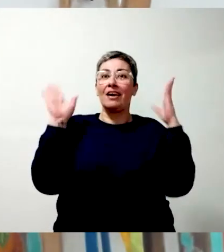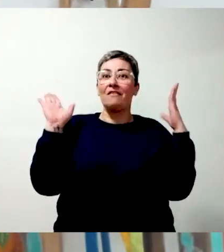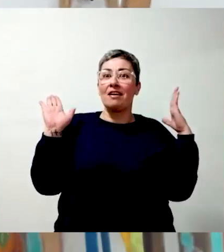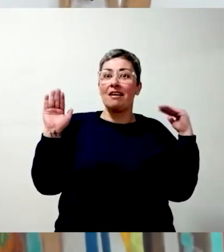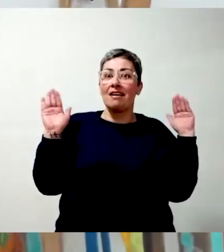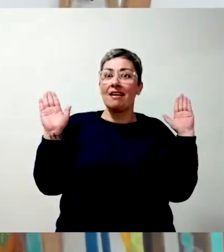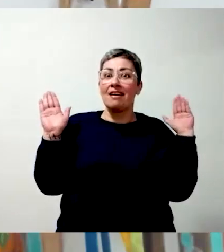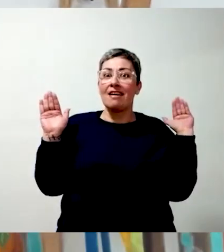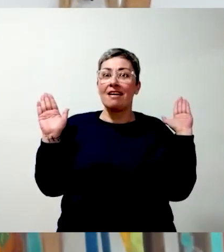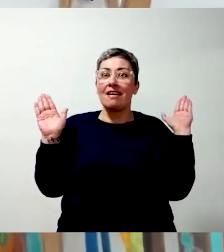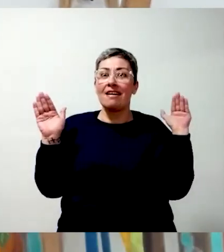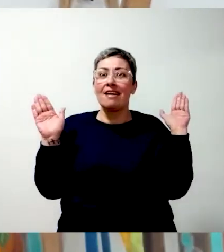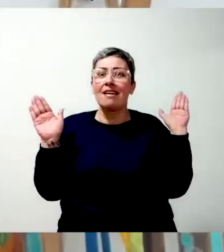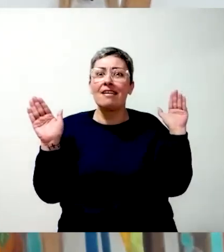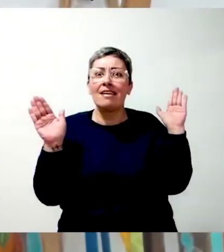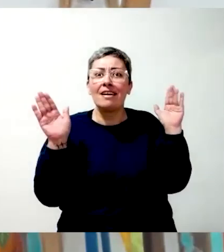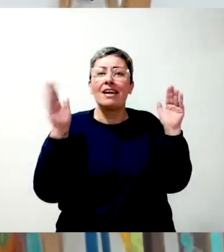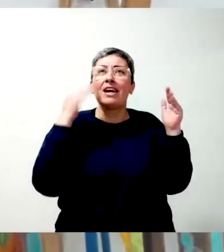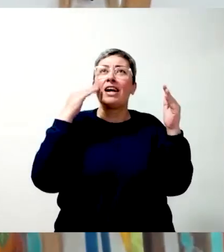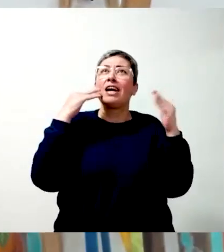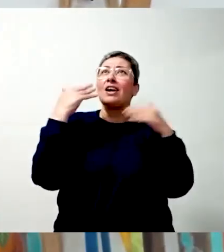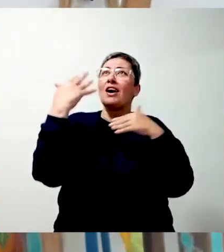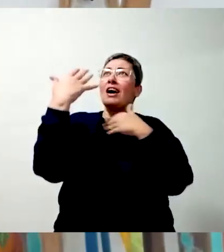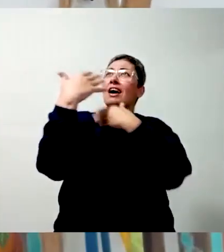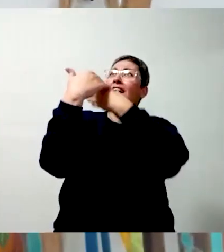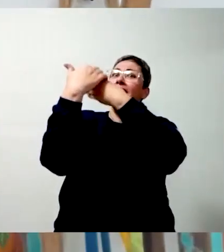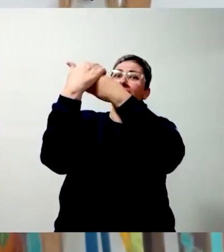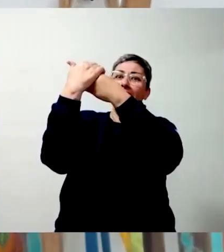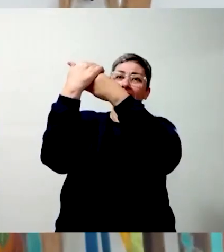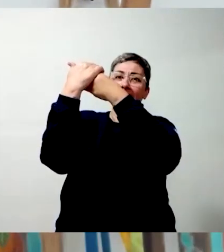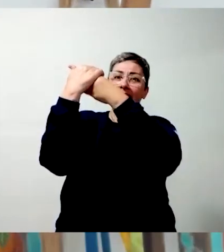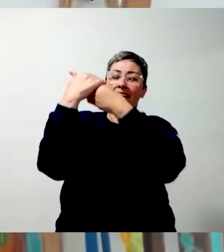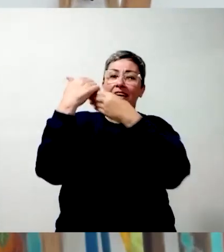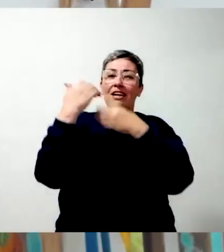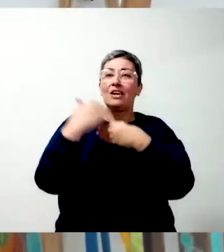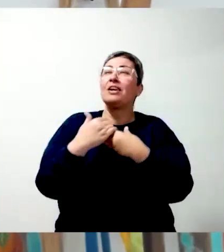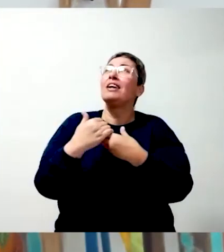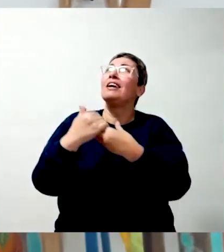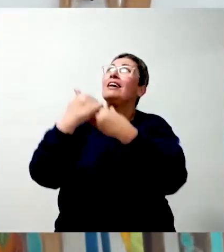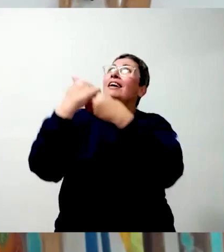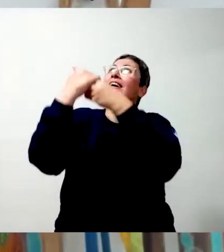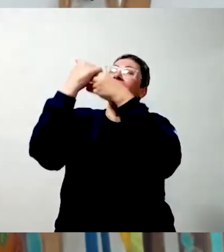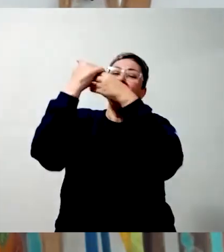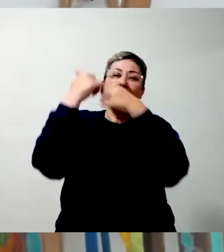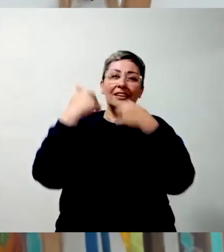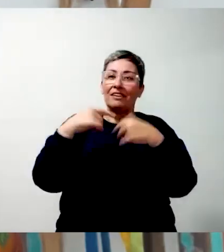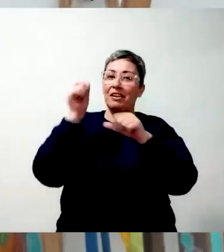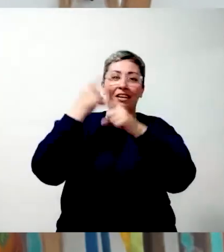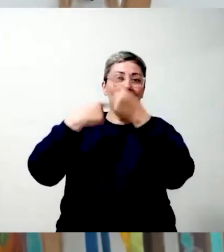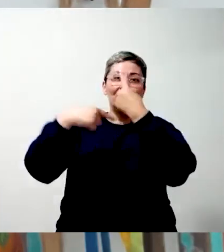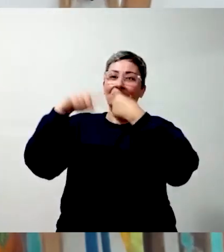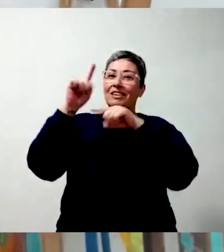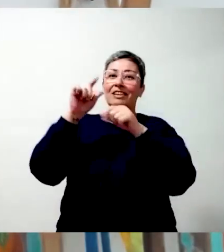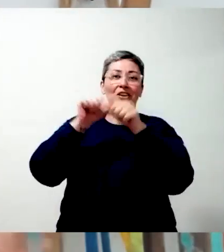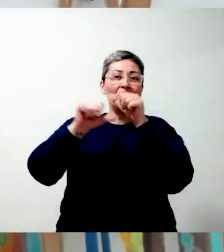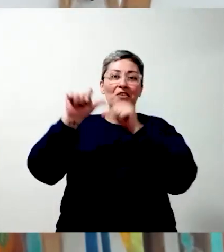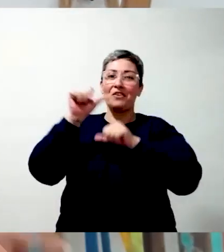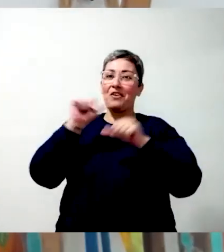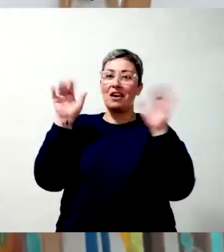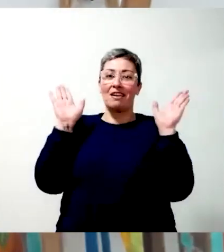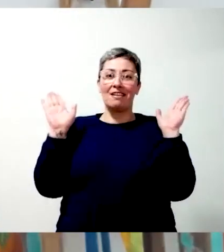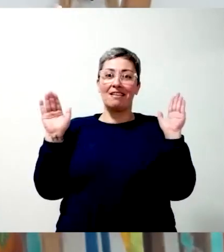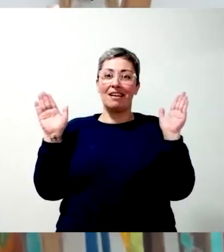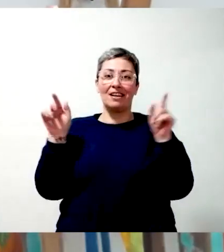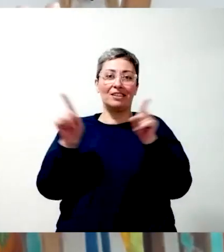vi anjos, muitos anjos que me estenderam as mãos e eu subi com eles e me transformei